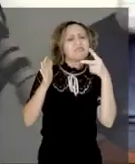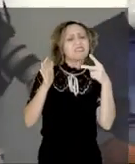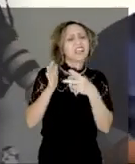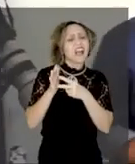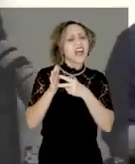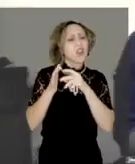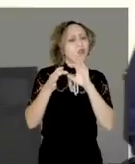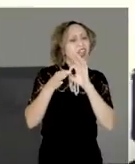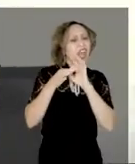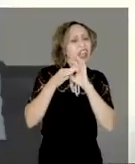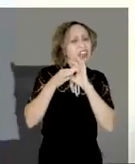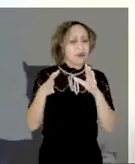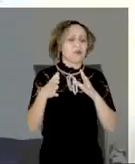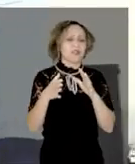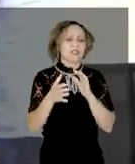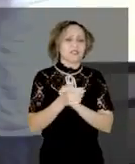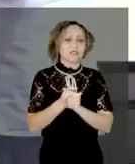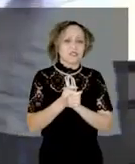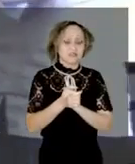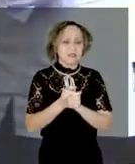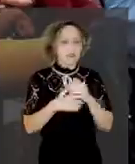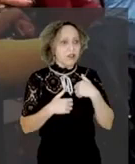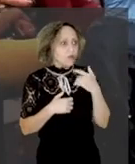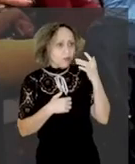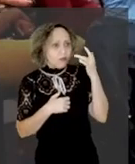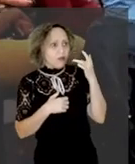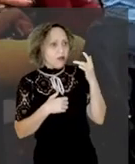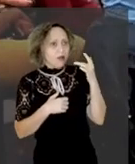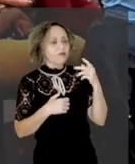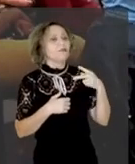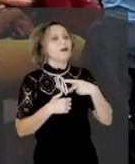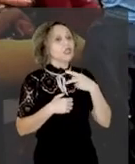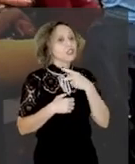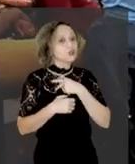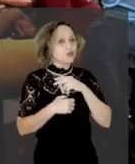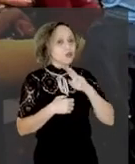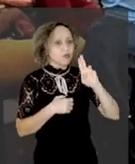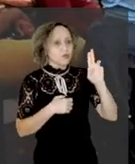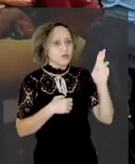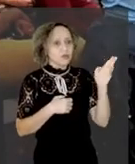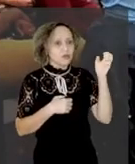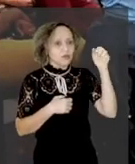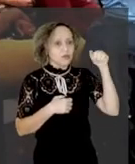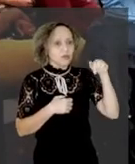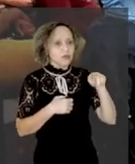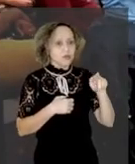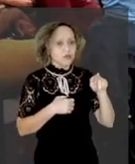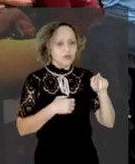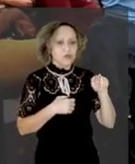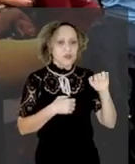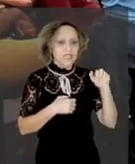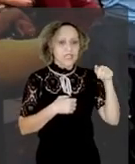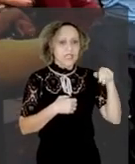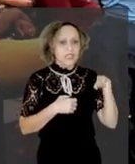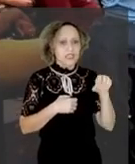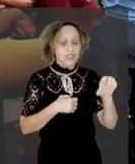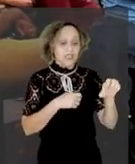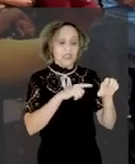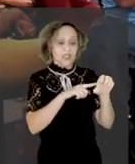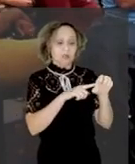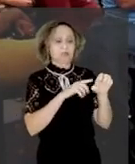fala, e dizer que seria extremamente importante que você pudesse